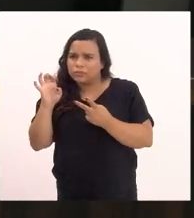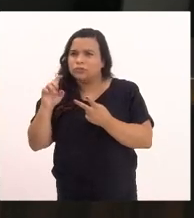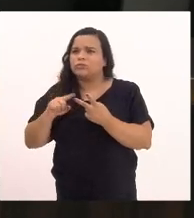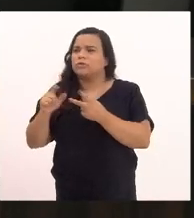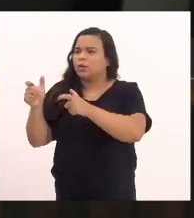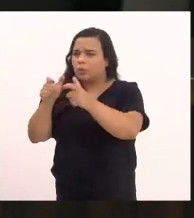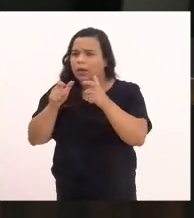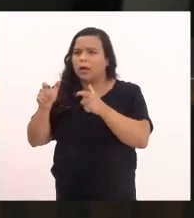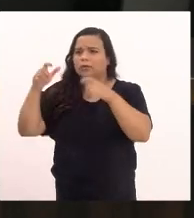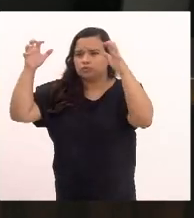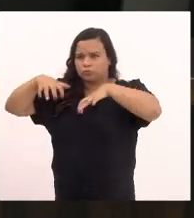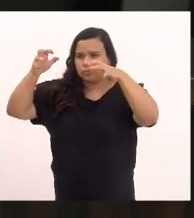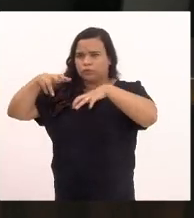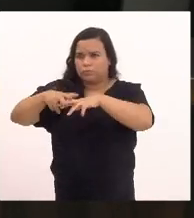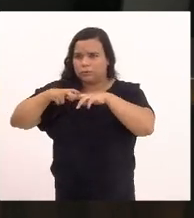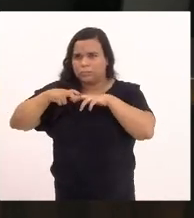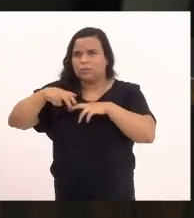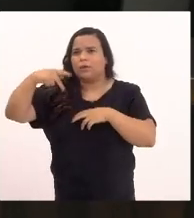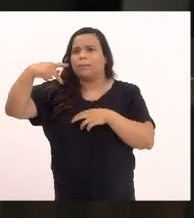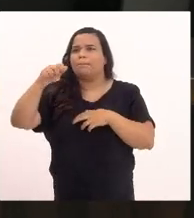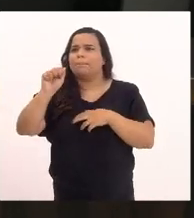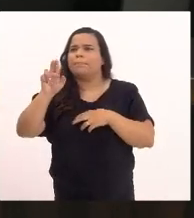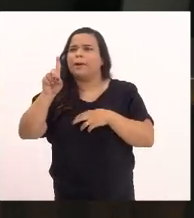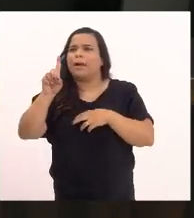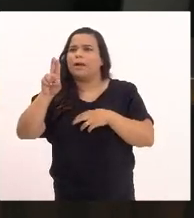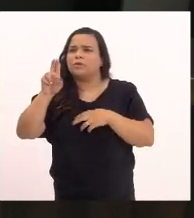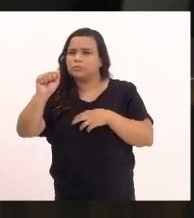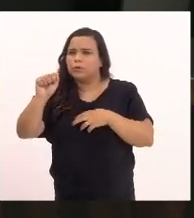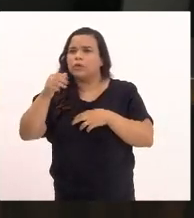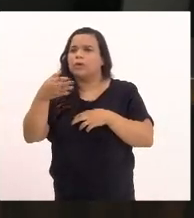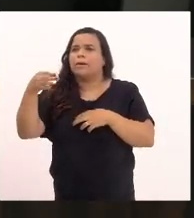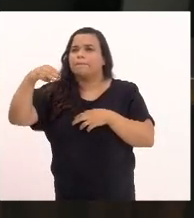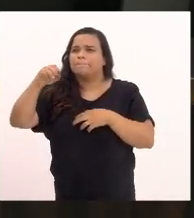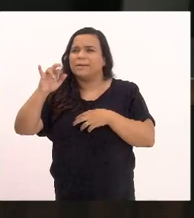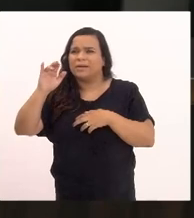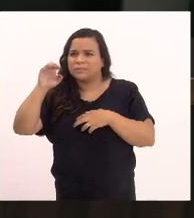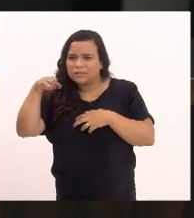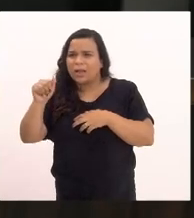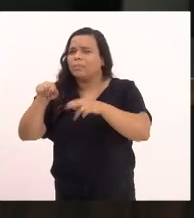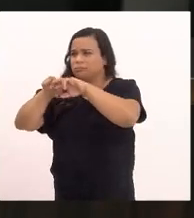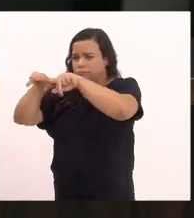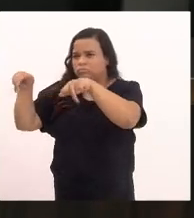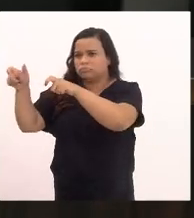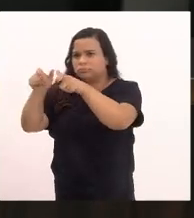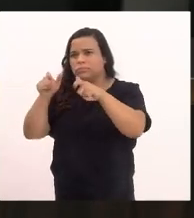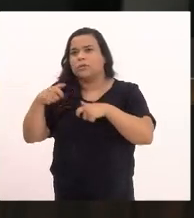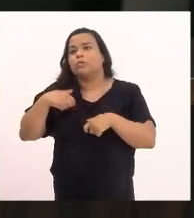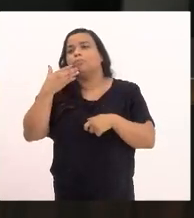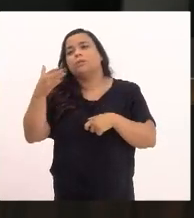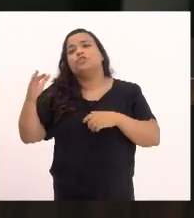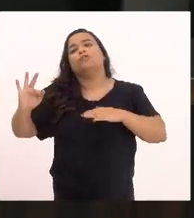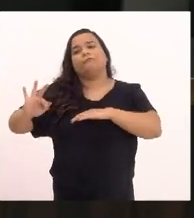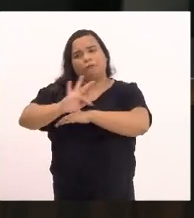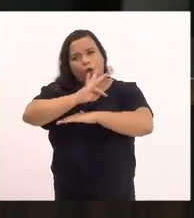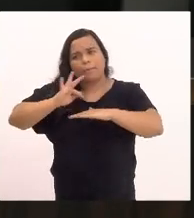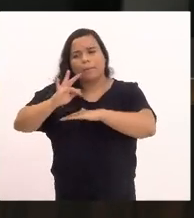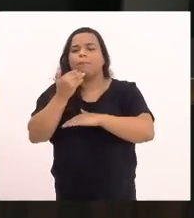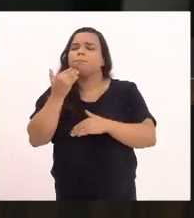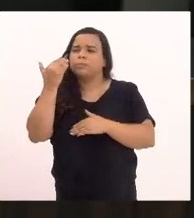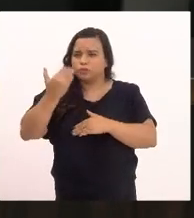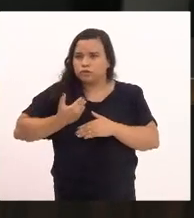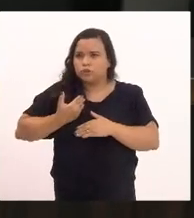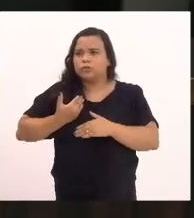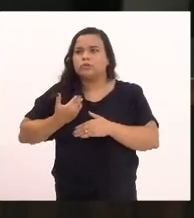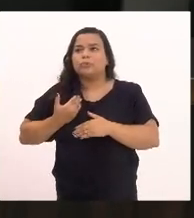e outros mais. Pádua. Pedidos aqui. Eu pedi para formalizar, até agora não chegou nada. Mas, como a